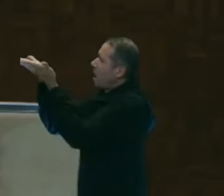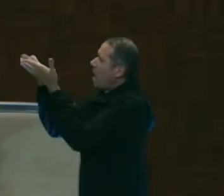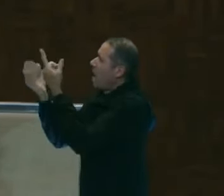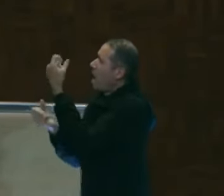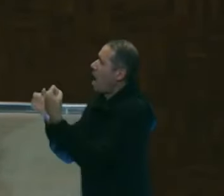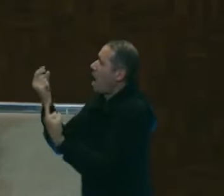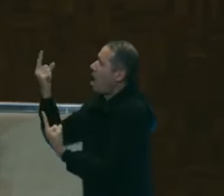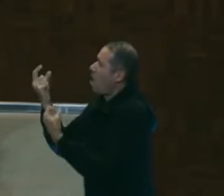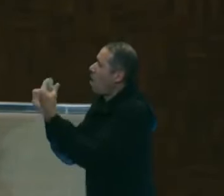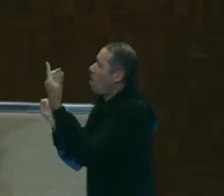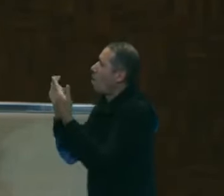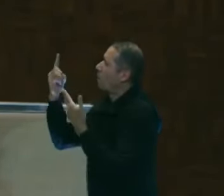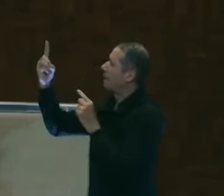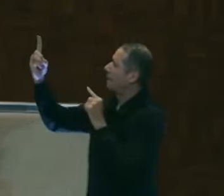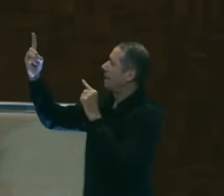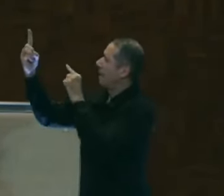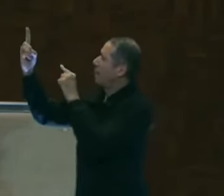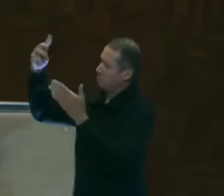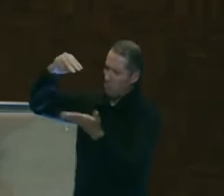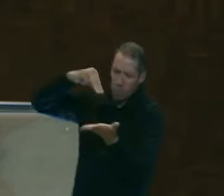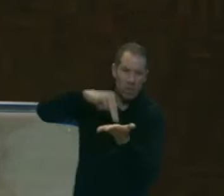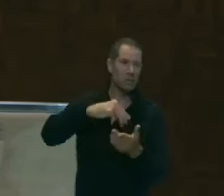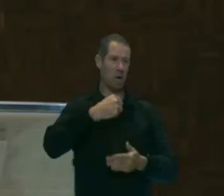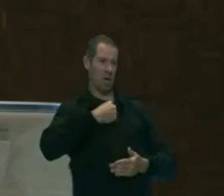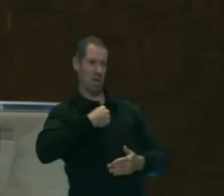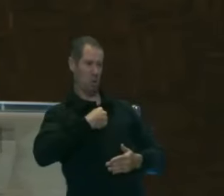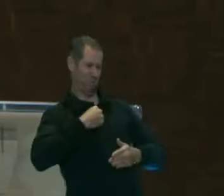algo. Ele é o motivo, não eu.